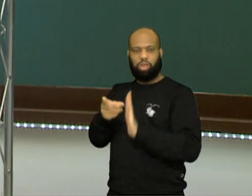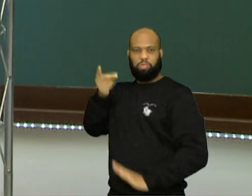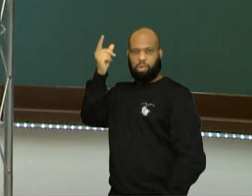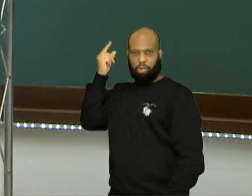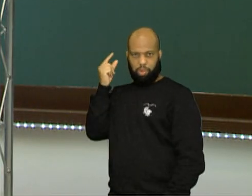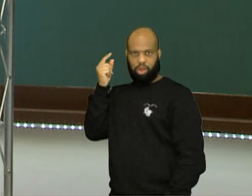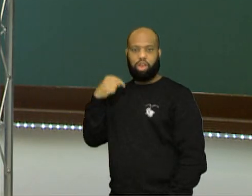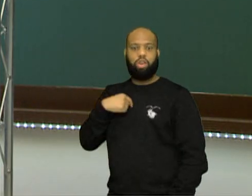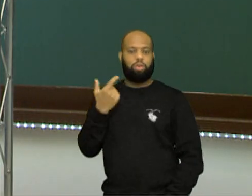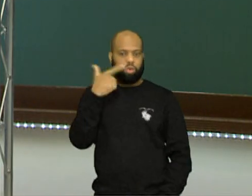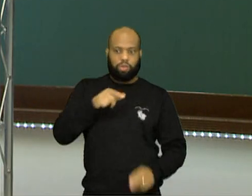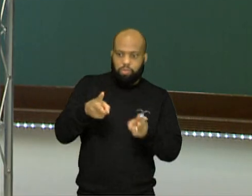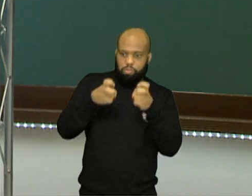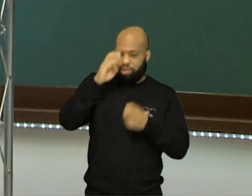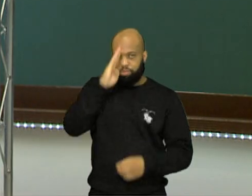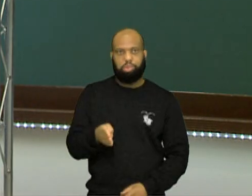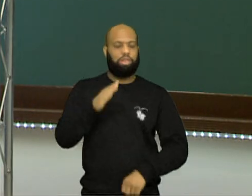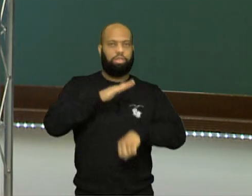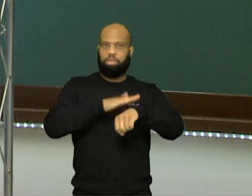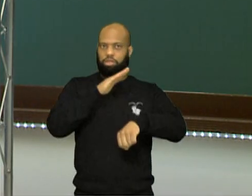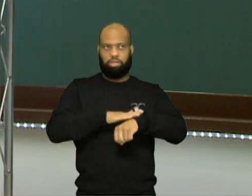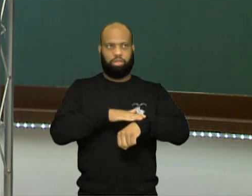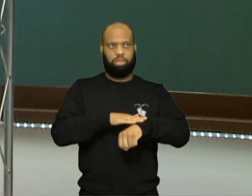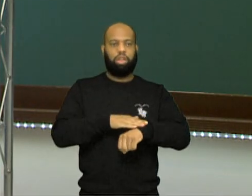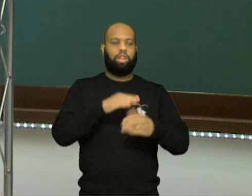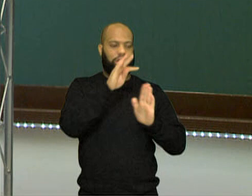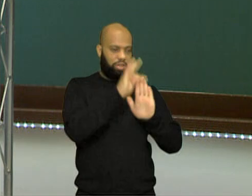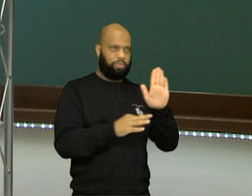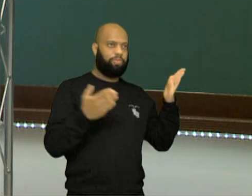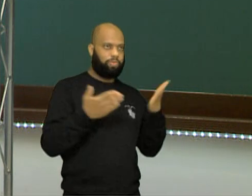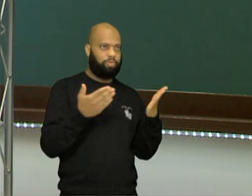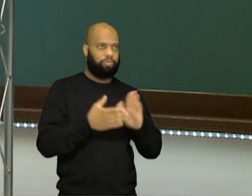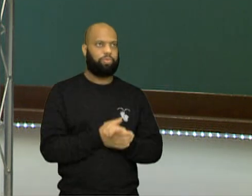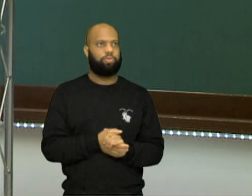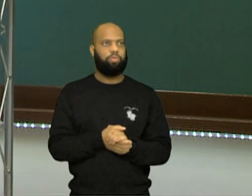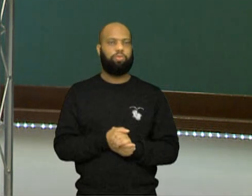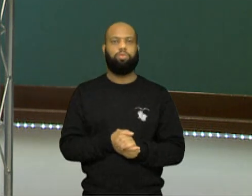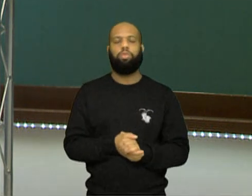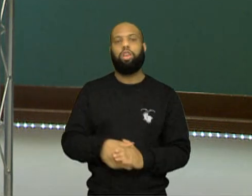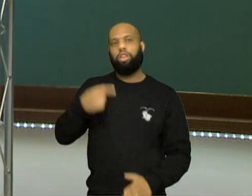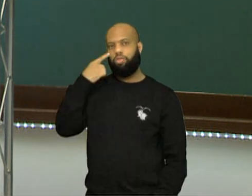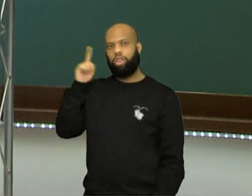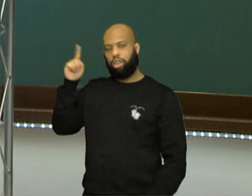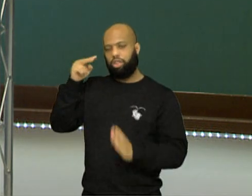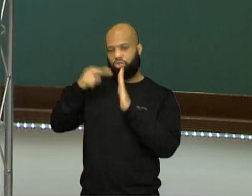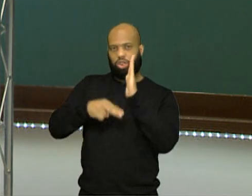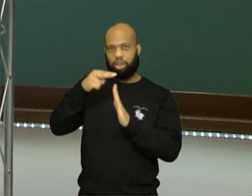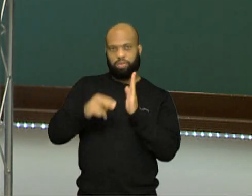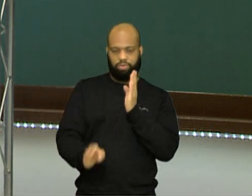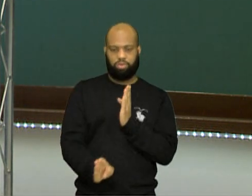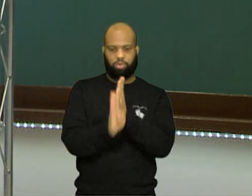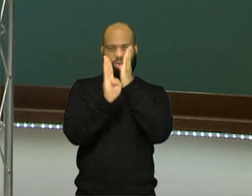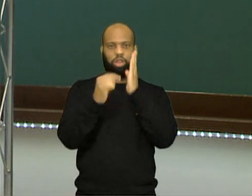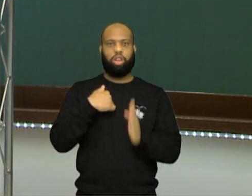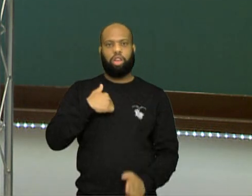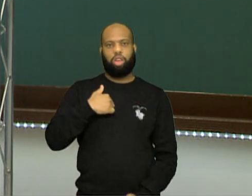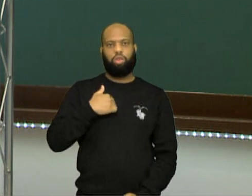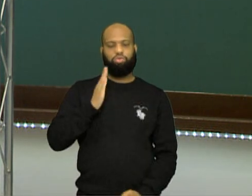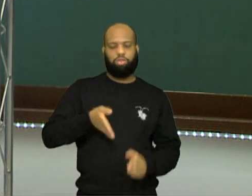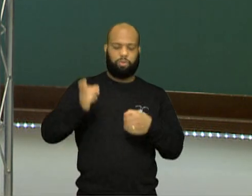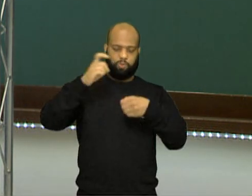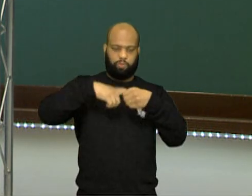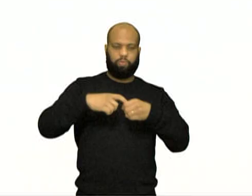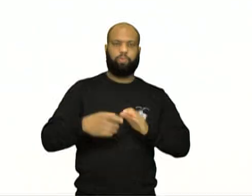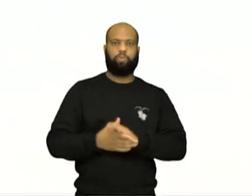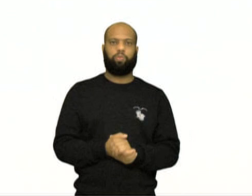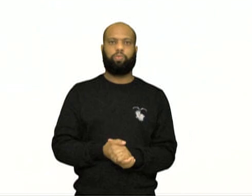E eu consigo perceber ele nesse texto moderno. Então lá, os bichos do Paraná estão em perigo. Bora lá, eu fico aqui, vai fazendo, a gente